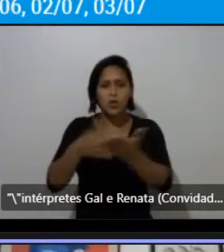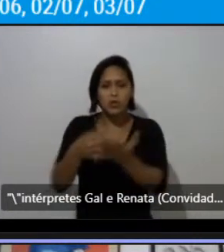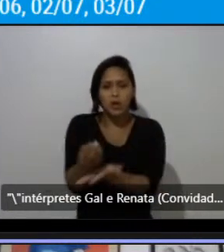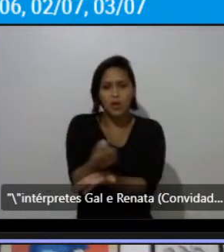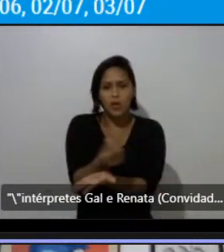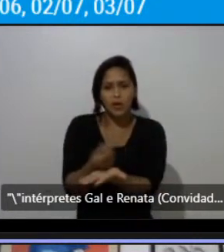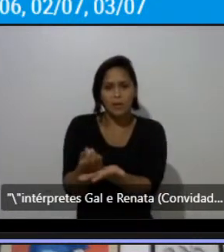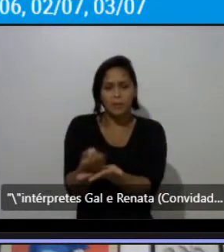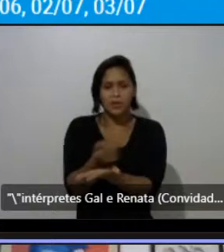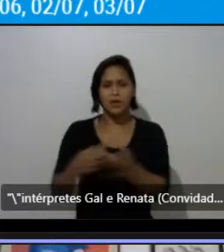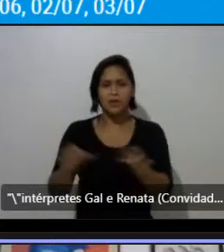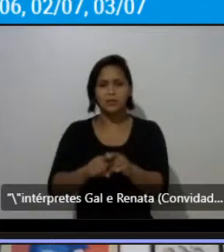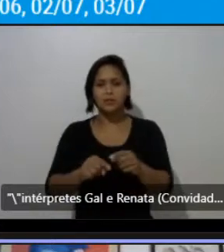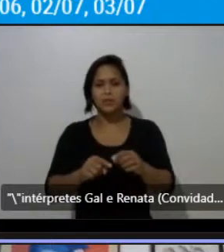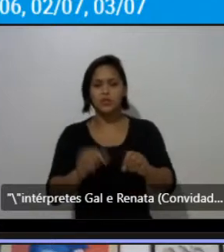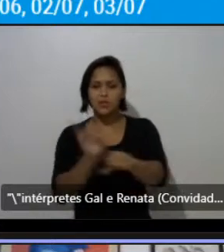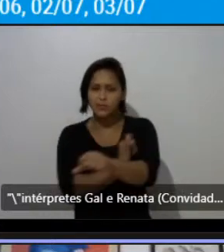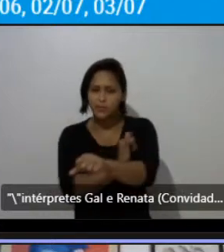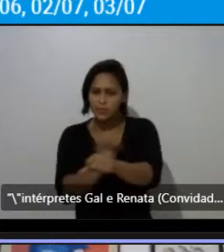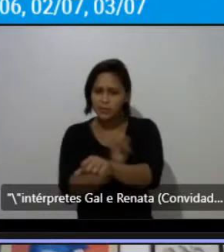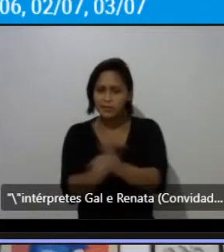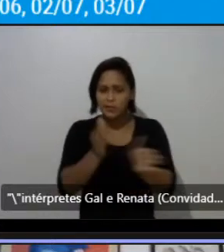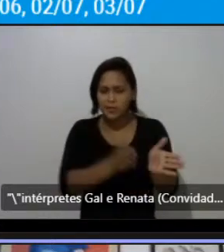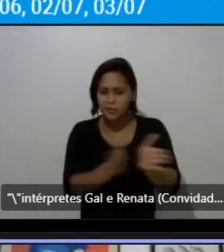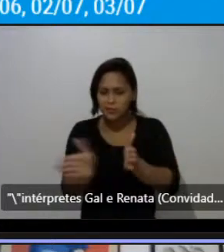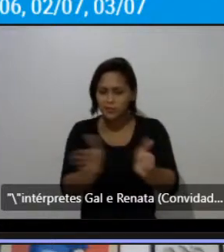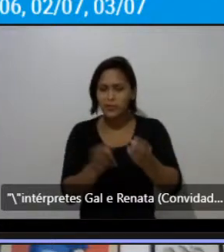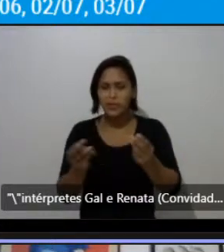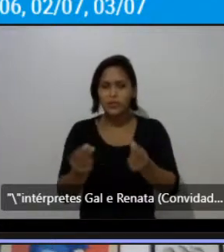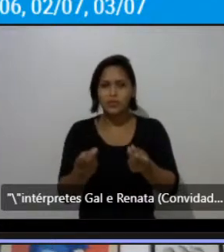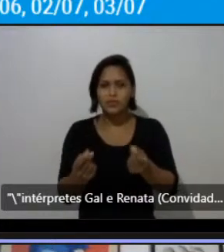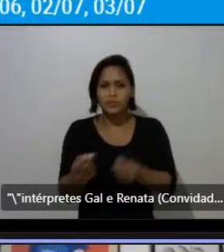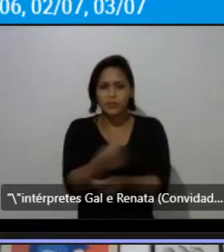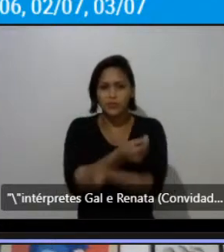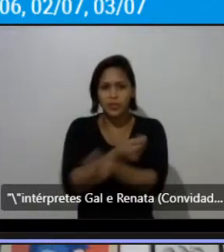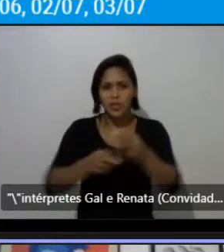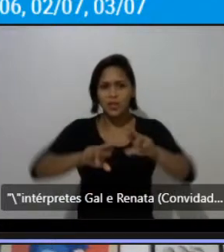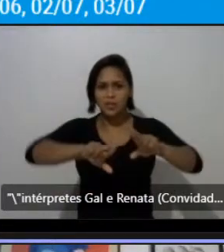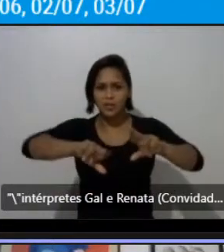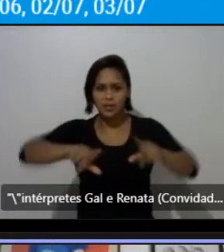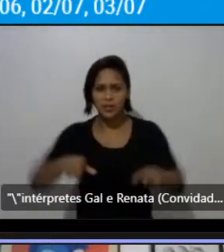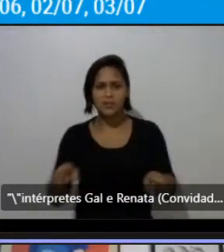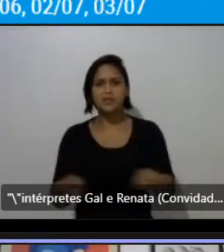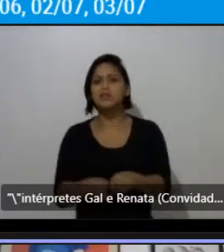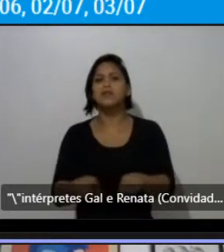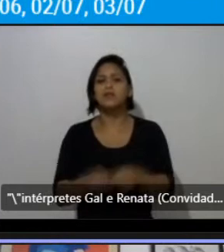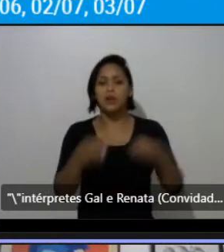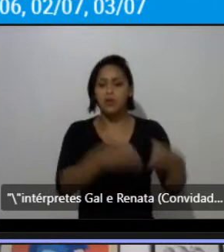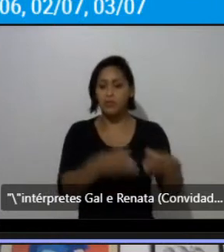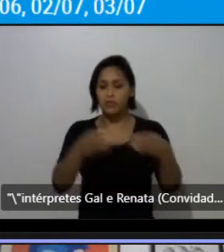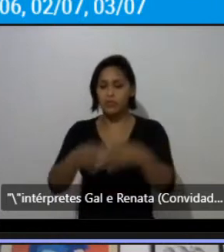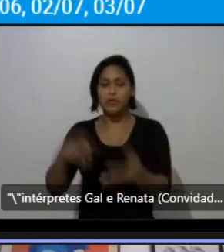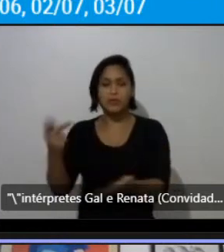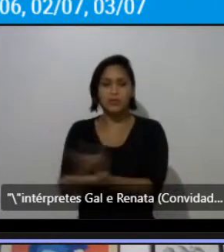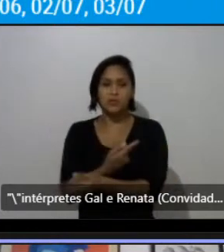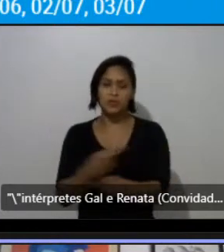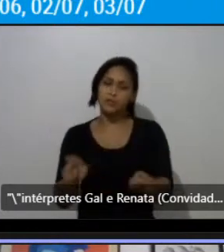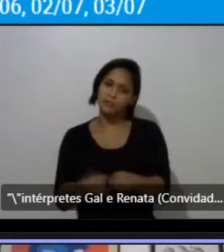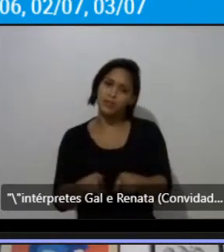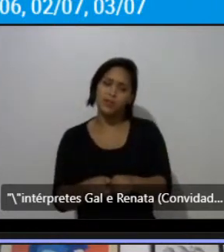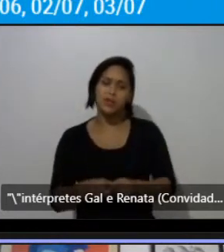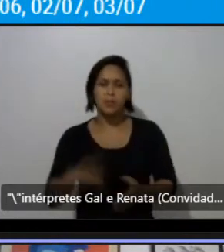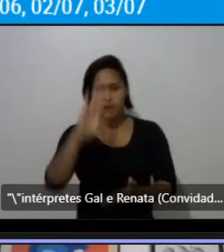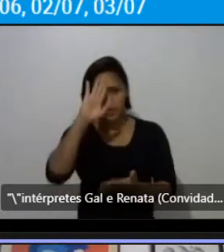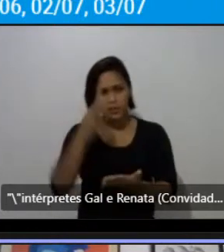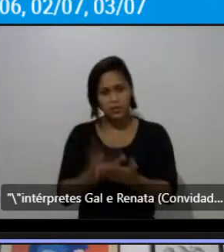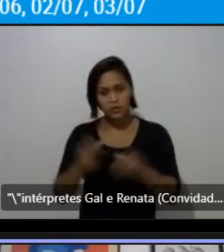onde as articulações, as verticalidades, as ações do, da gestão neoliberal dos territórios acontecem, mas também